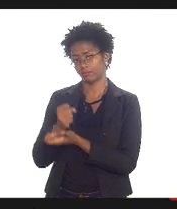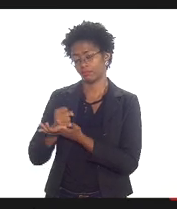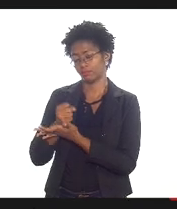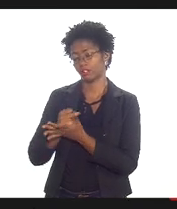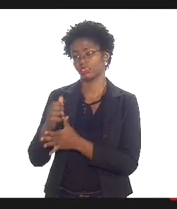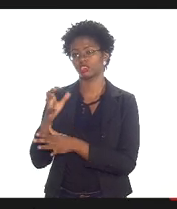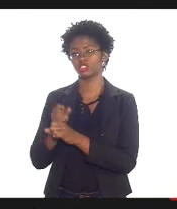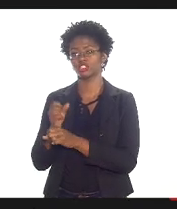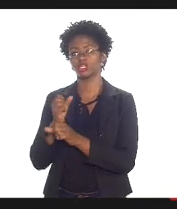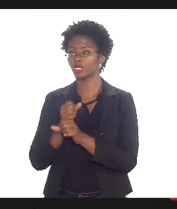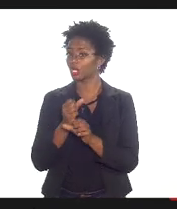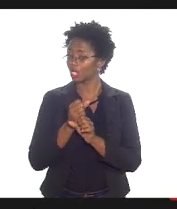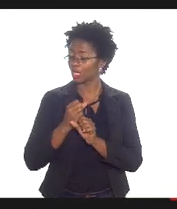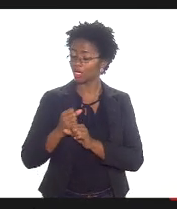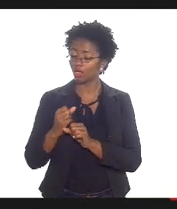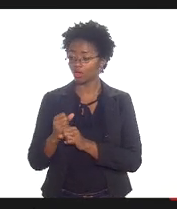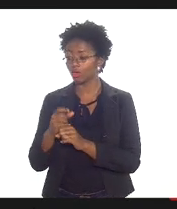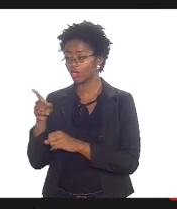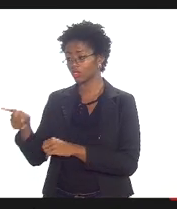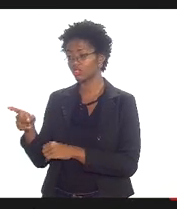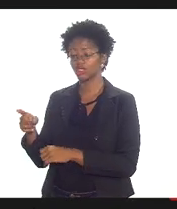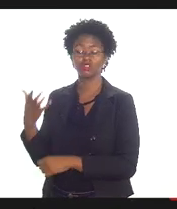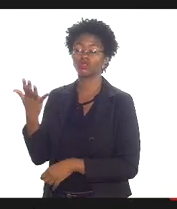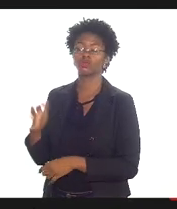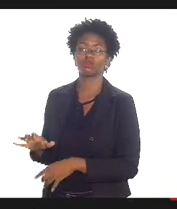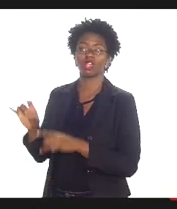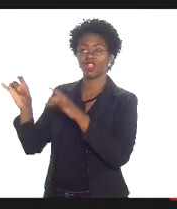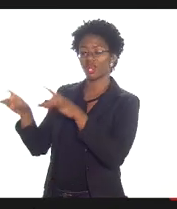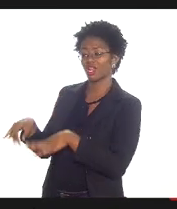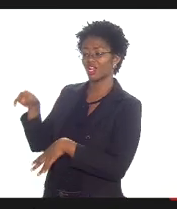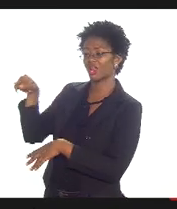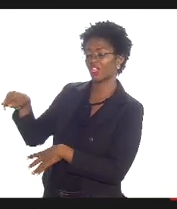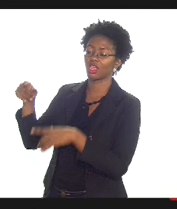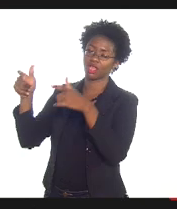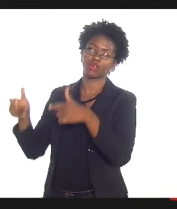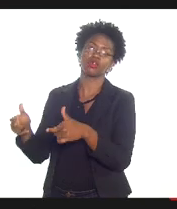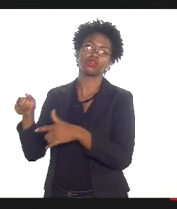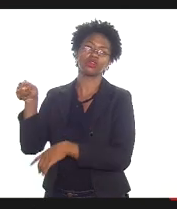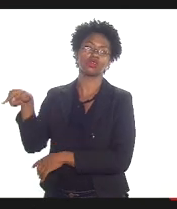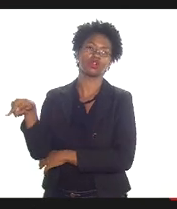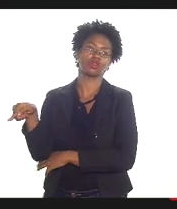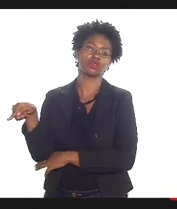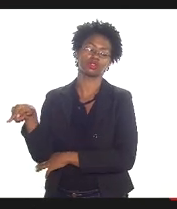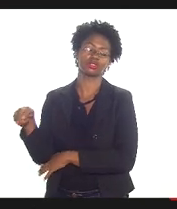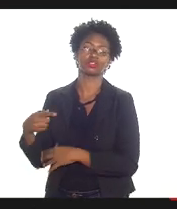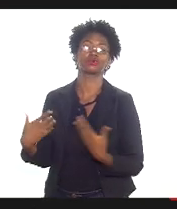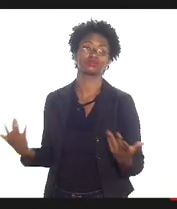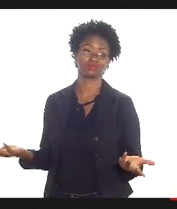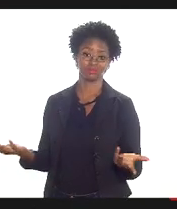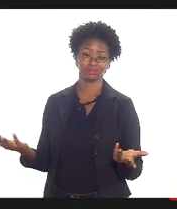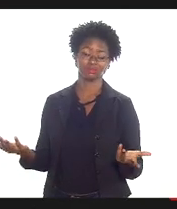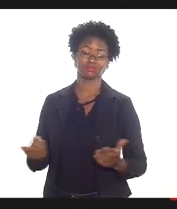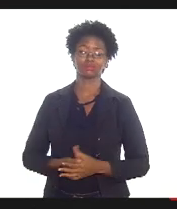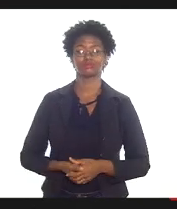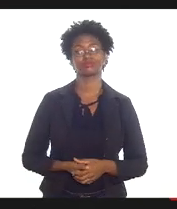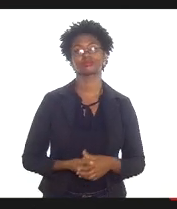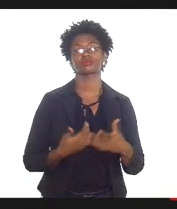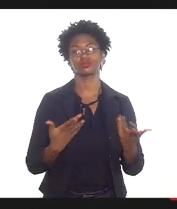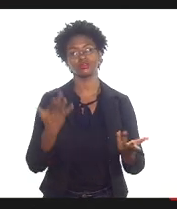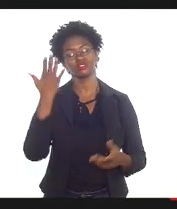que não vai mais abandonar aquelas instalações? Não é isso? Então, eu acho que a